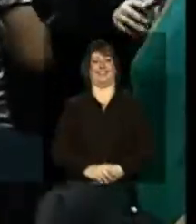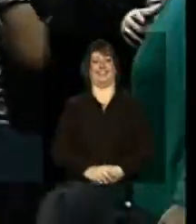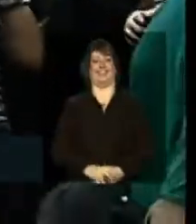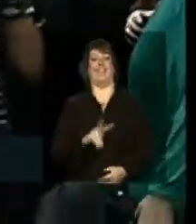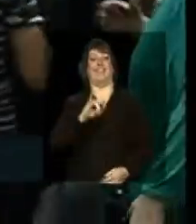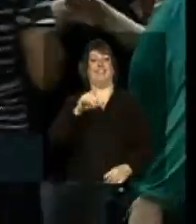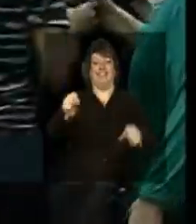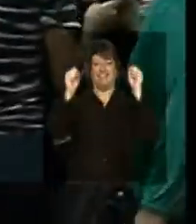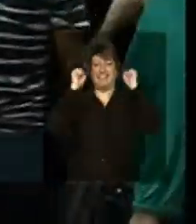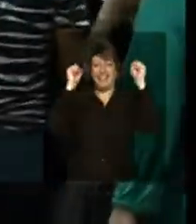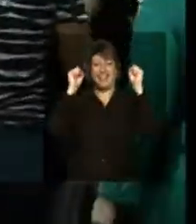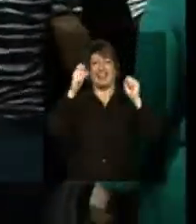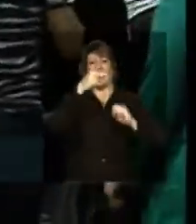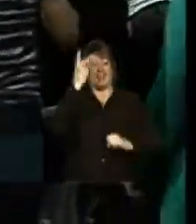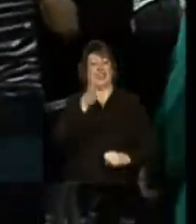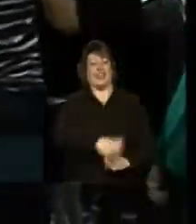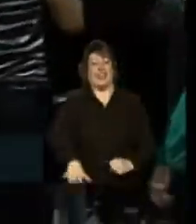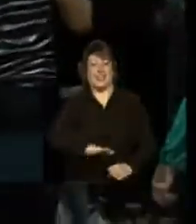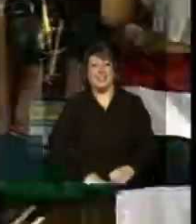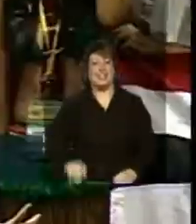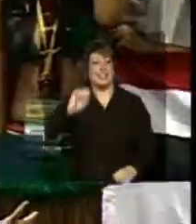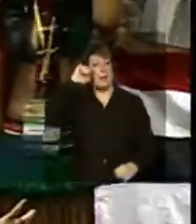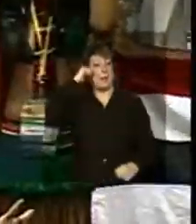Viva as crianças negras brasileiras!